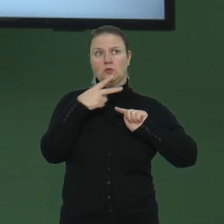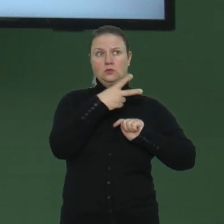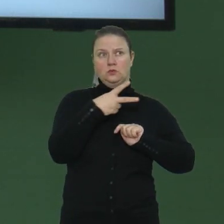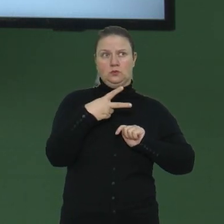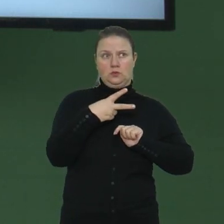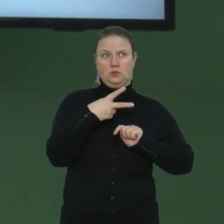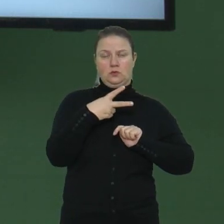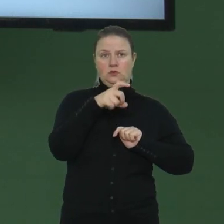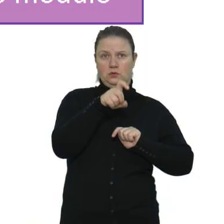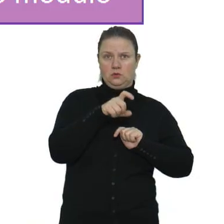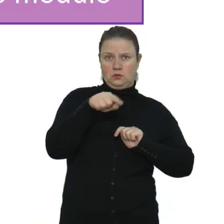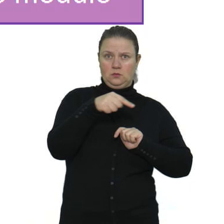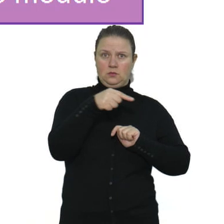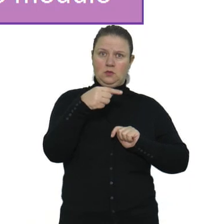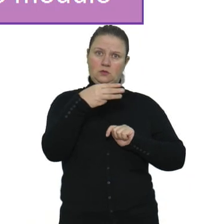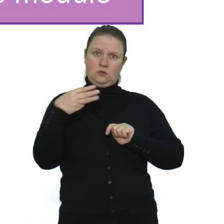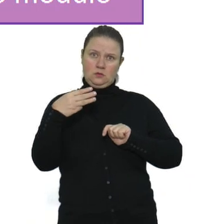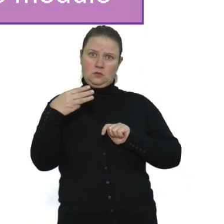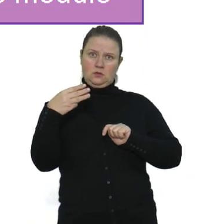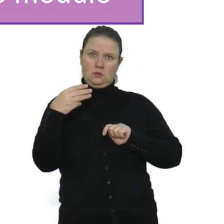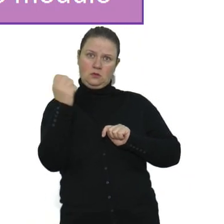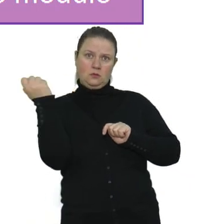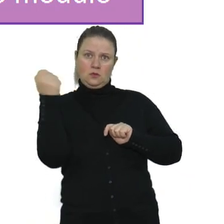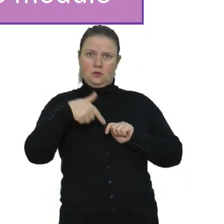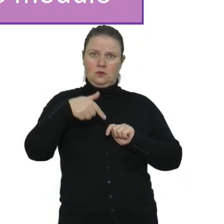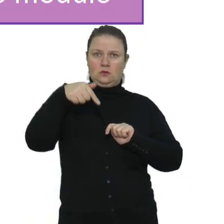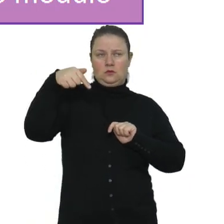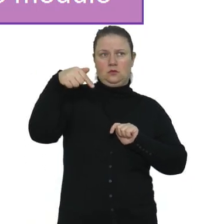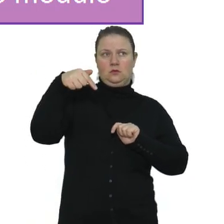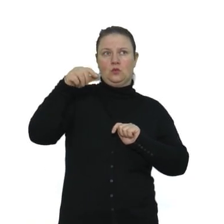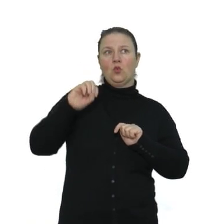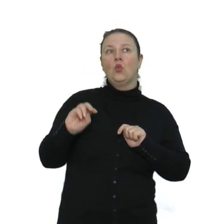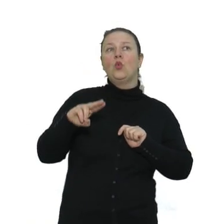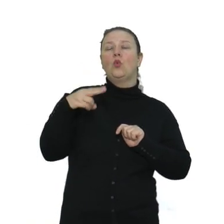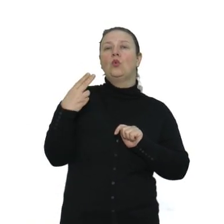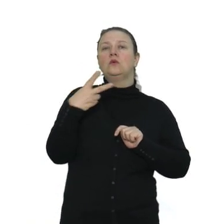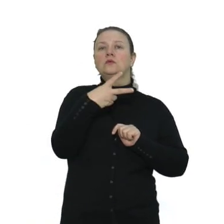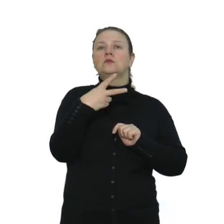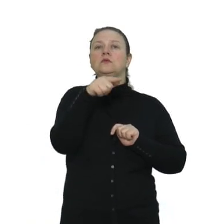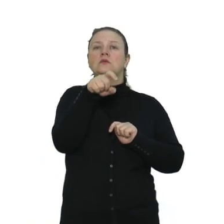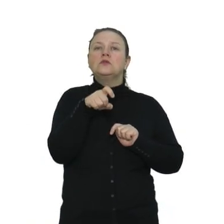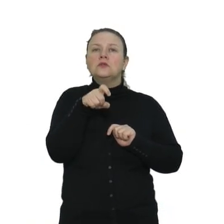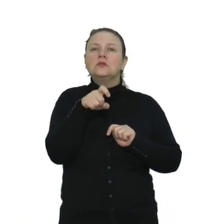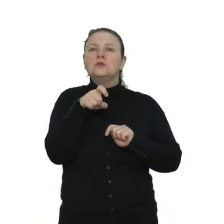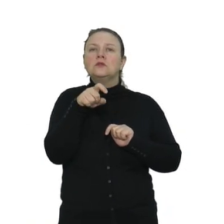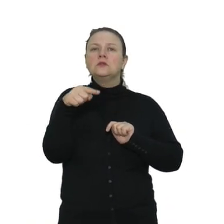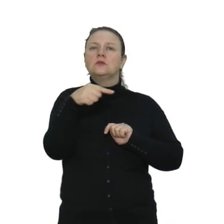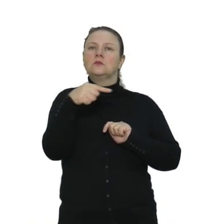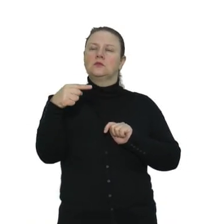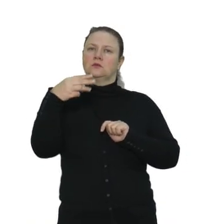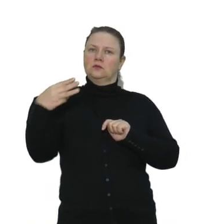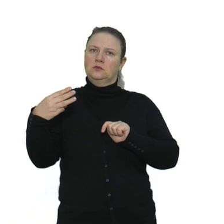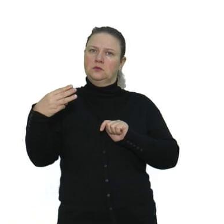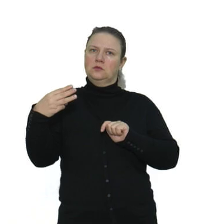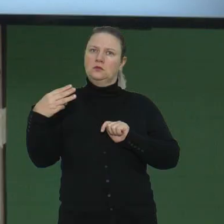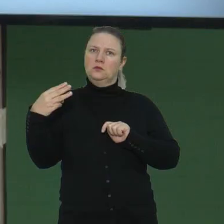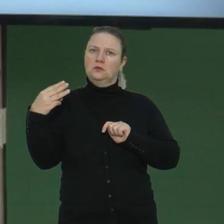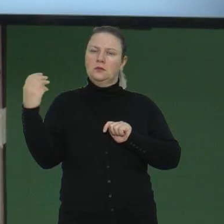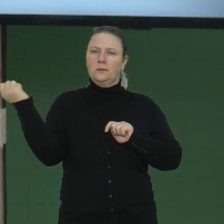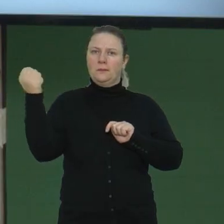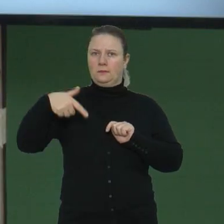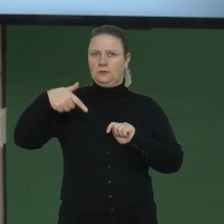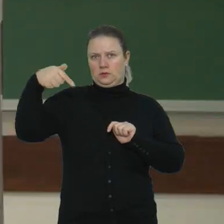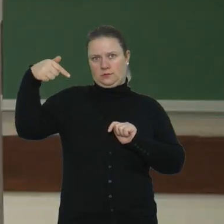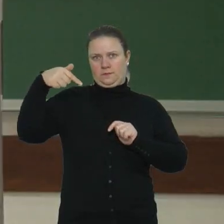7, ou 2x menos 3 maior do que o 7. E como que fica essa resolução? Vamos verificar